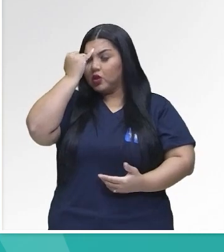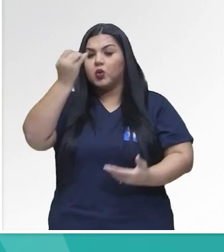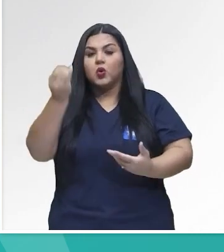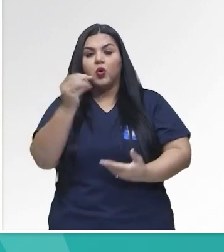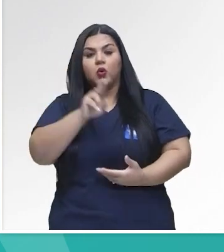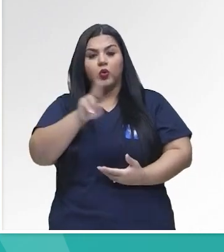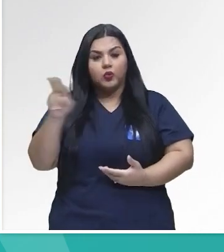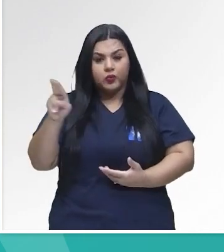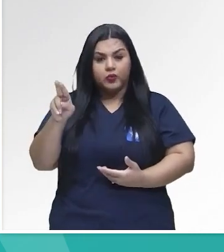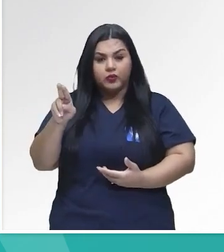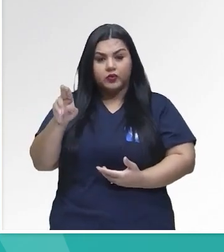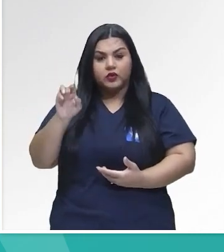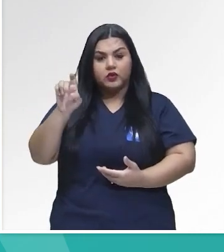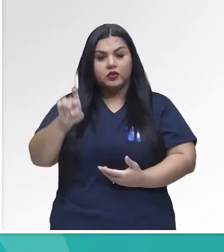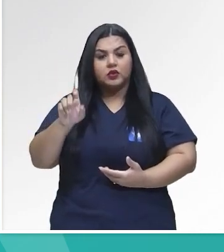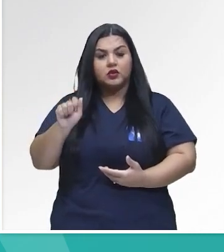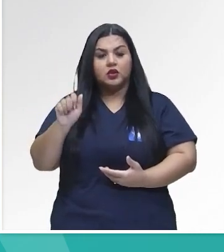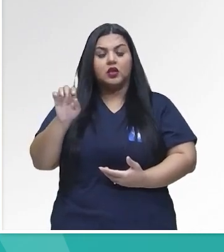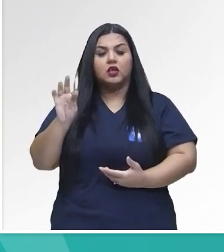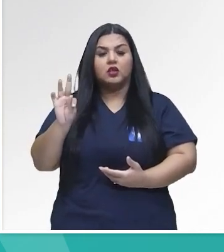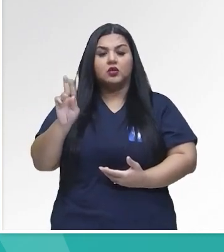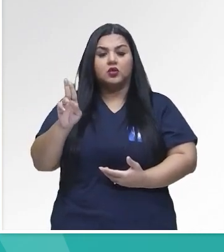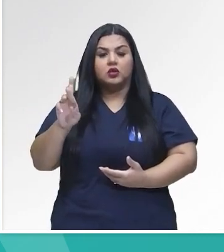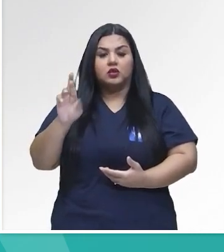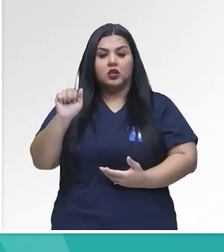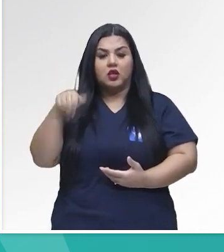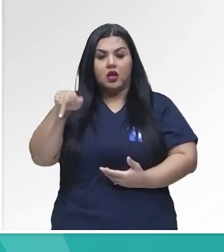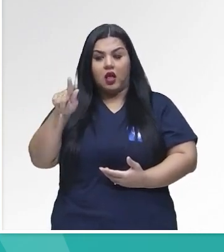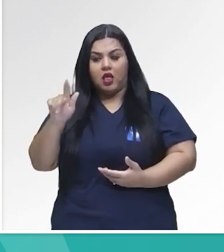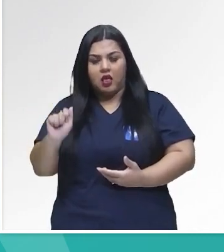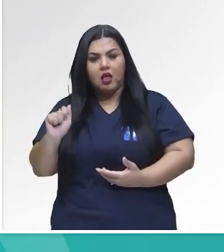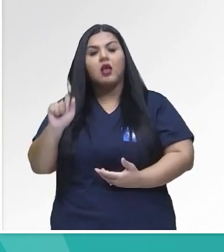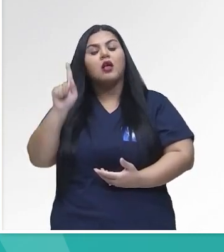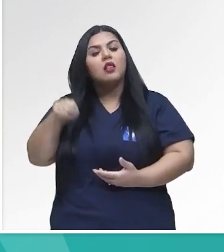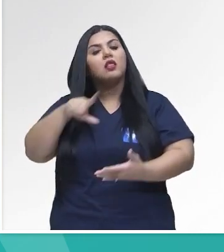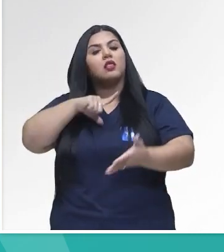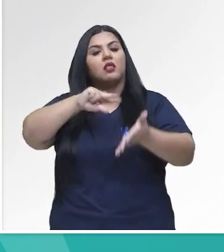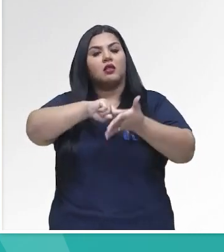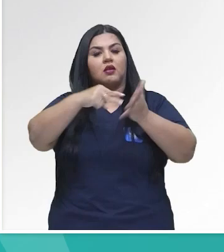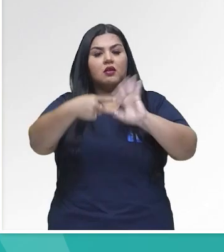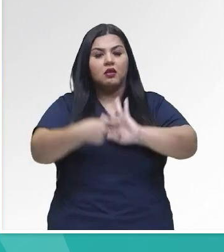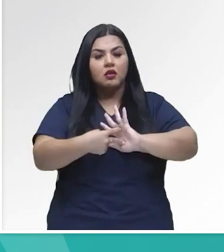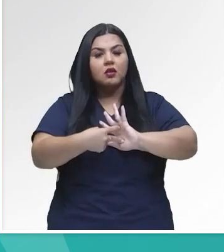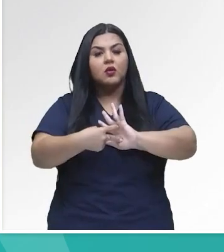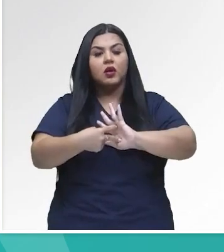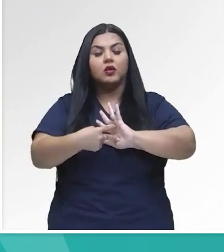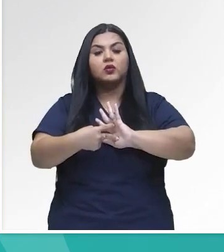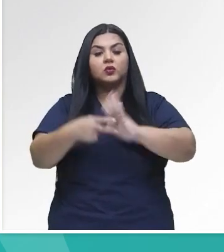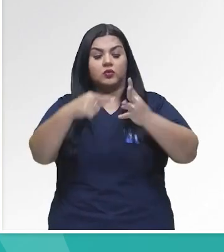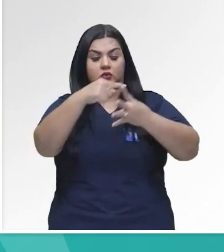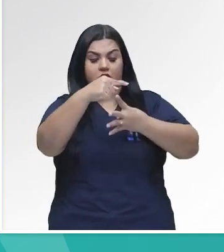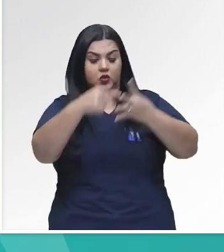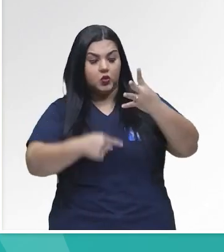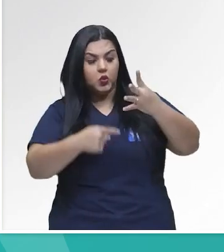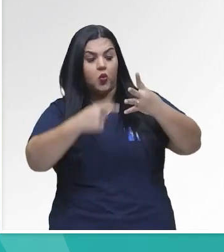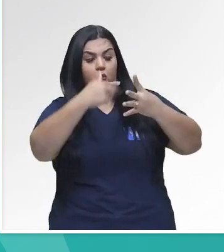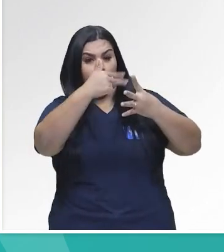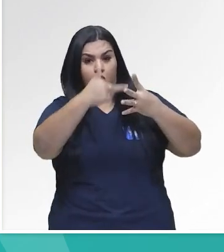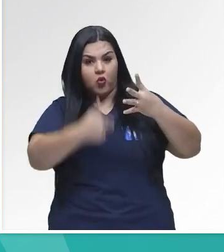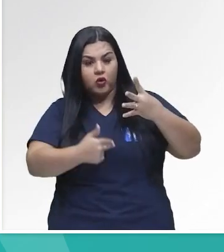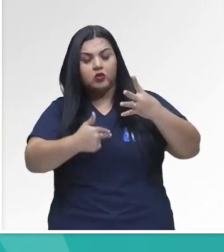de chaturanga. Chaturanga, que tem o significado de quê? Os 4 elementos